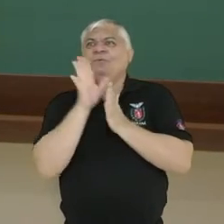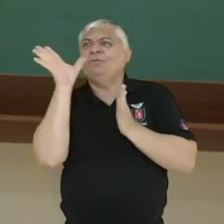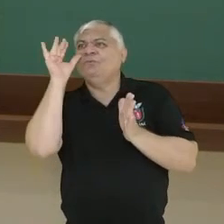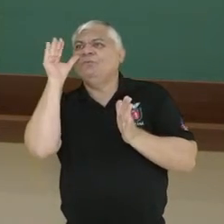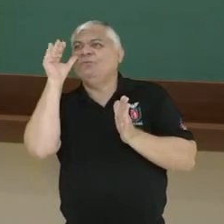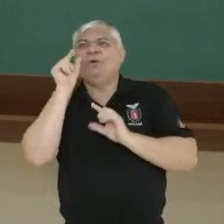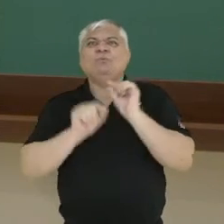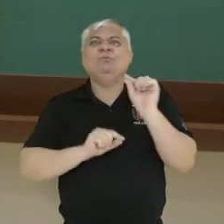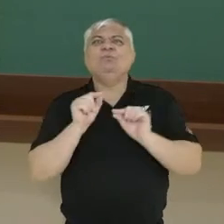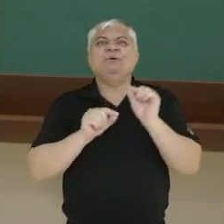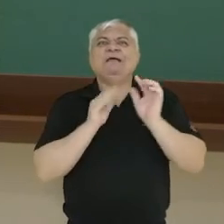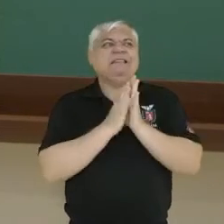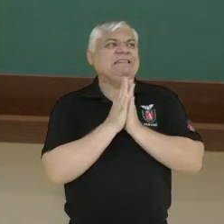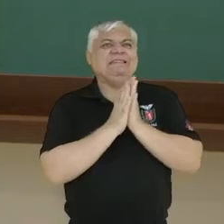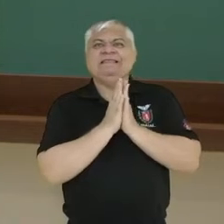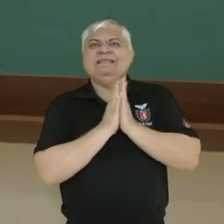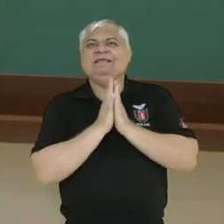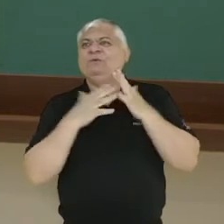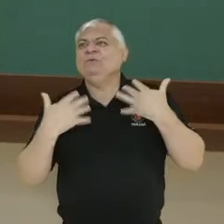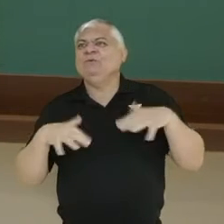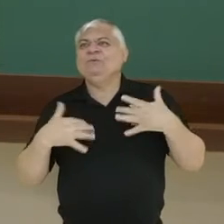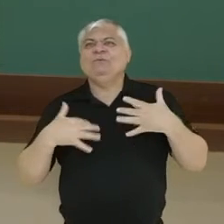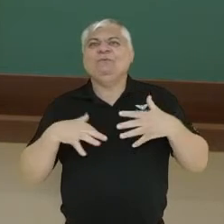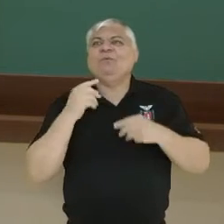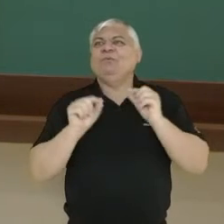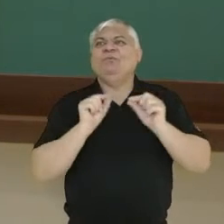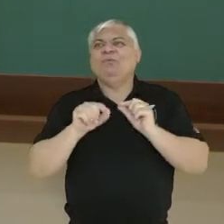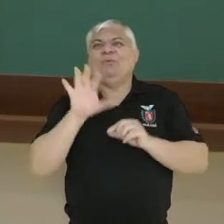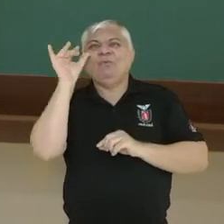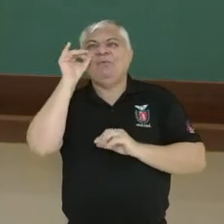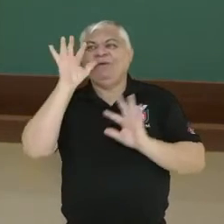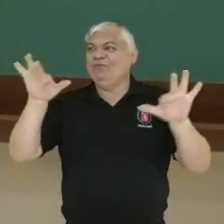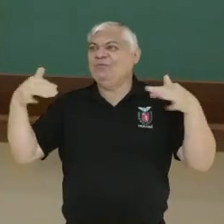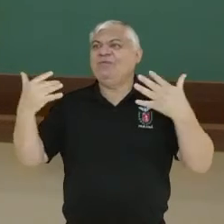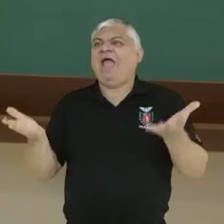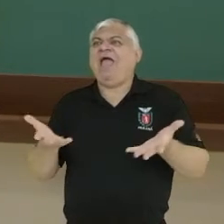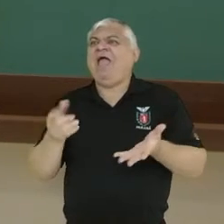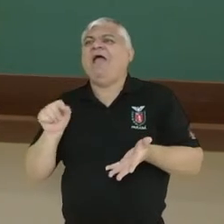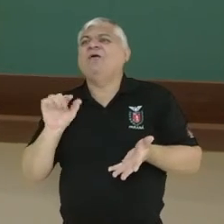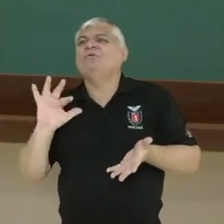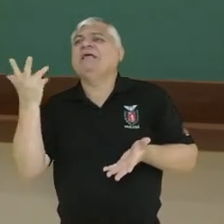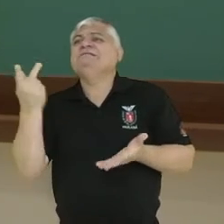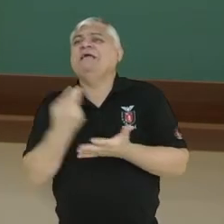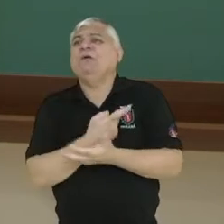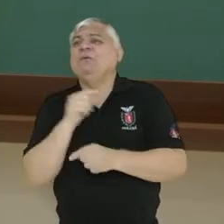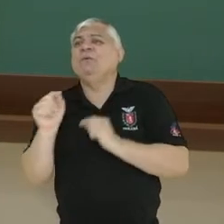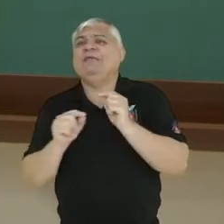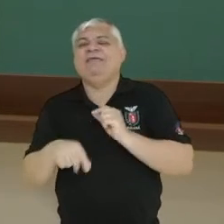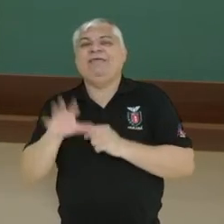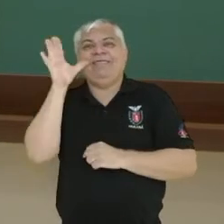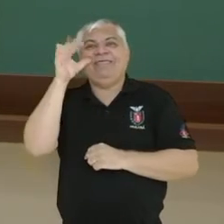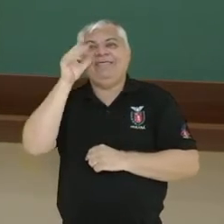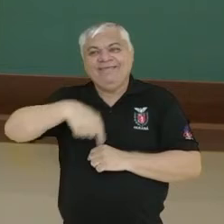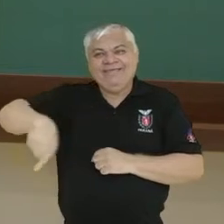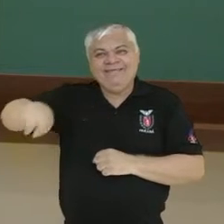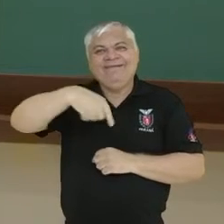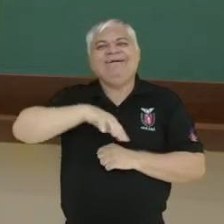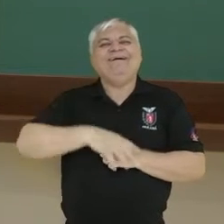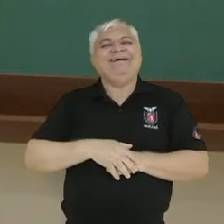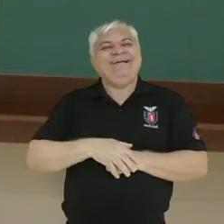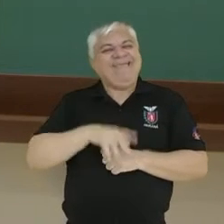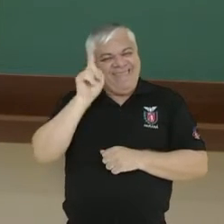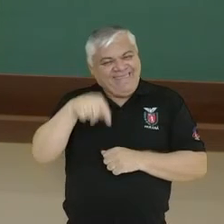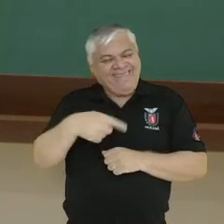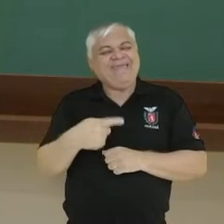para criar todo um efeito ali de suspense. E agora, o que será que aconteceu? Aí ficam